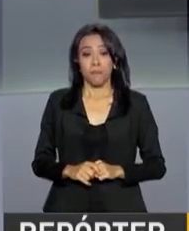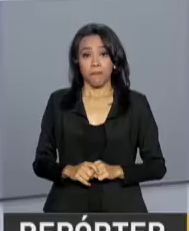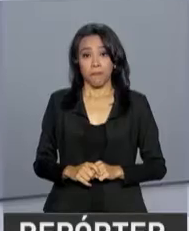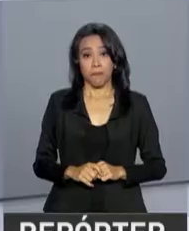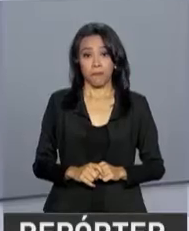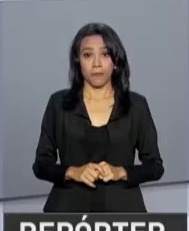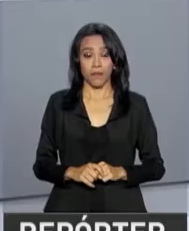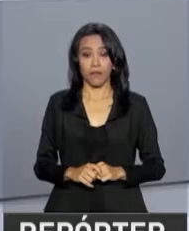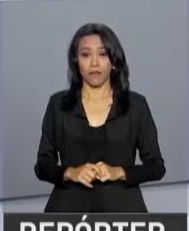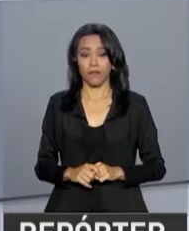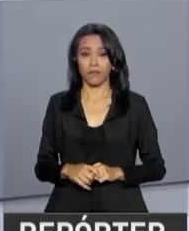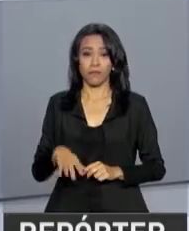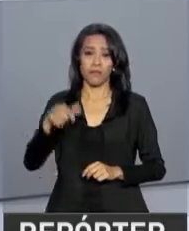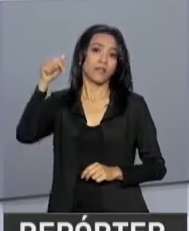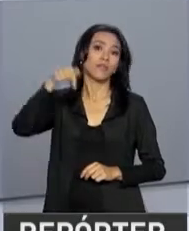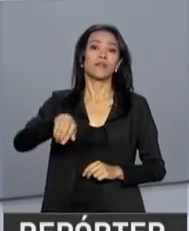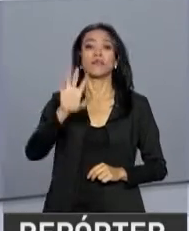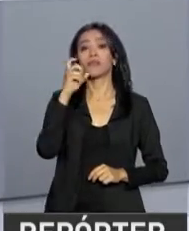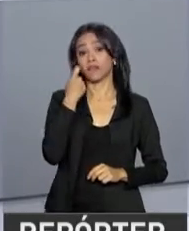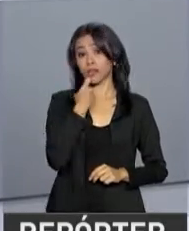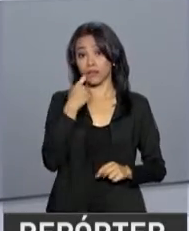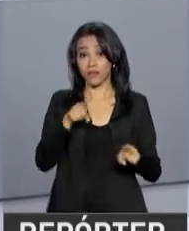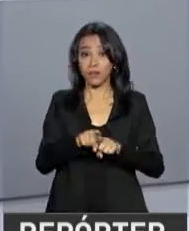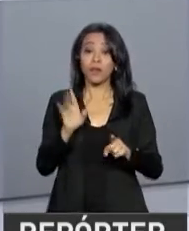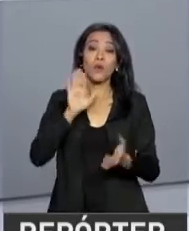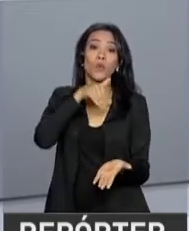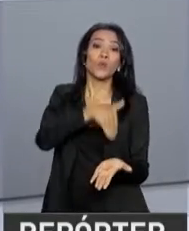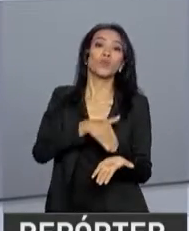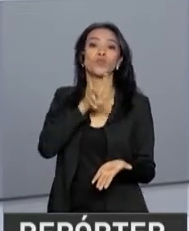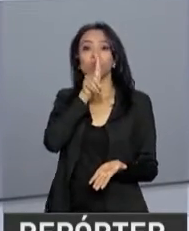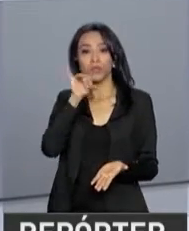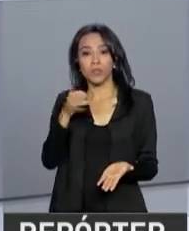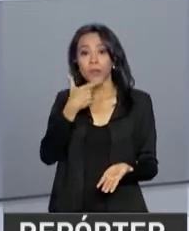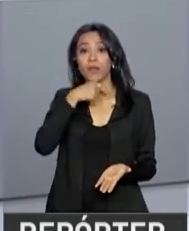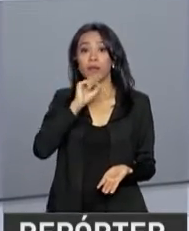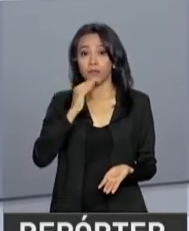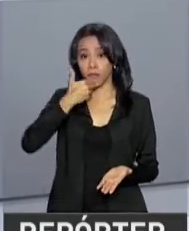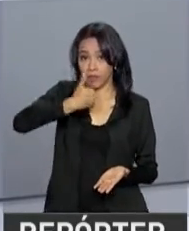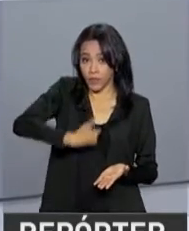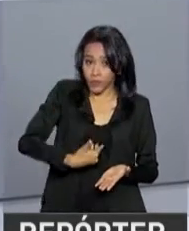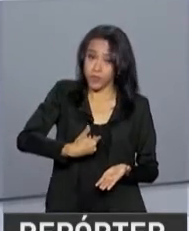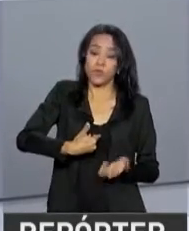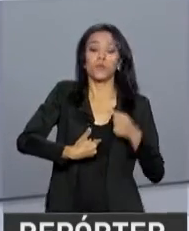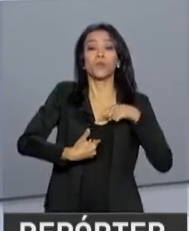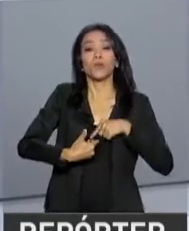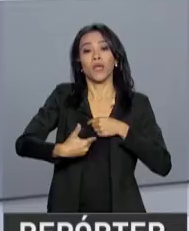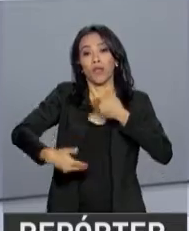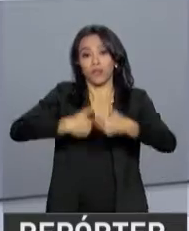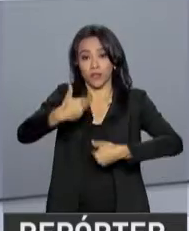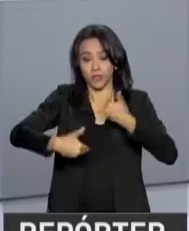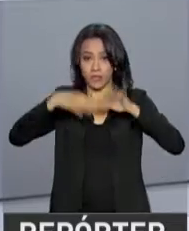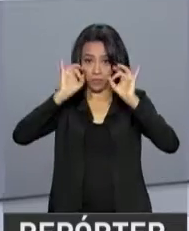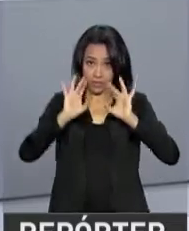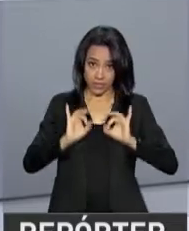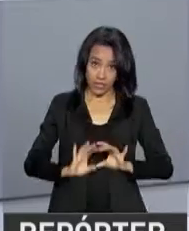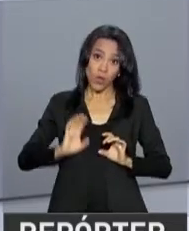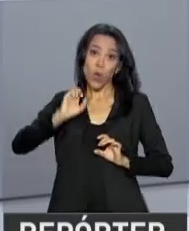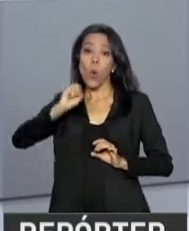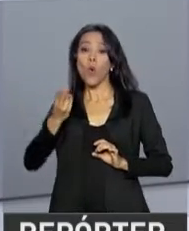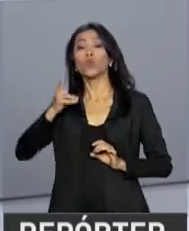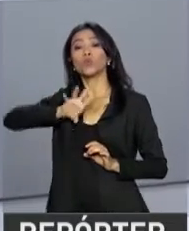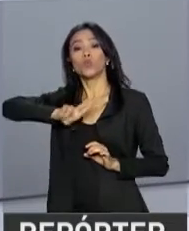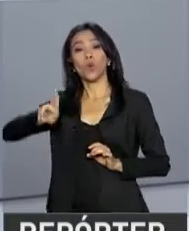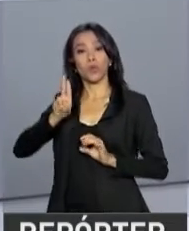enem.inep.gov.br/participante. E nesta sexta-feira também é o último dia para quem teve a solicitação de atendimento especializado ou por nome